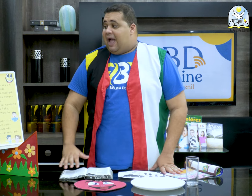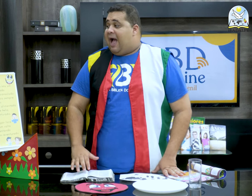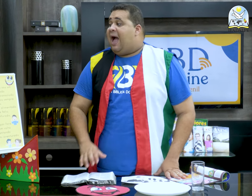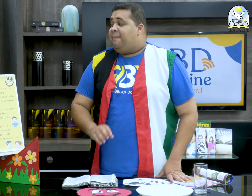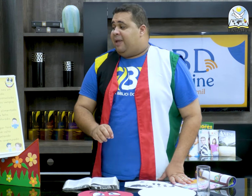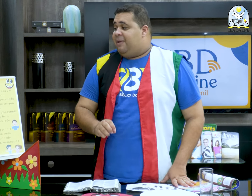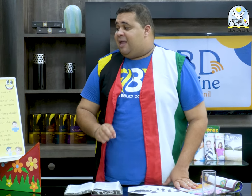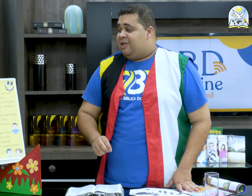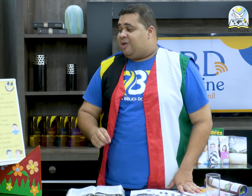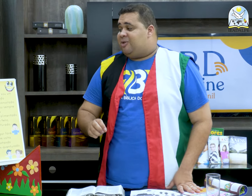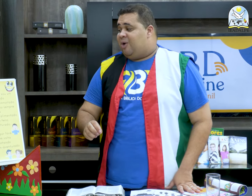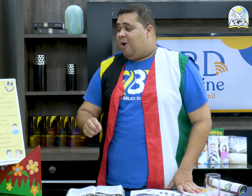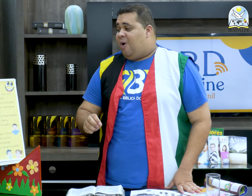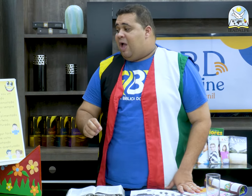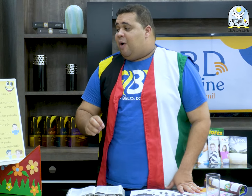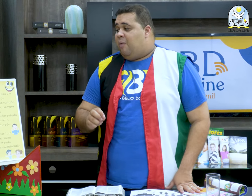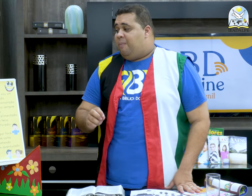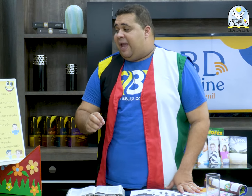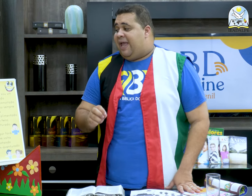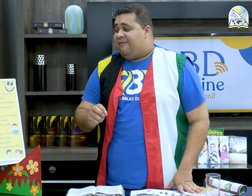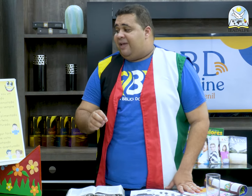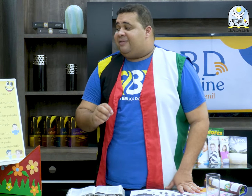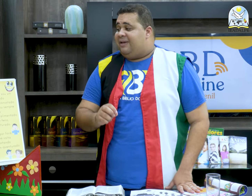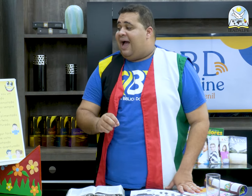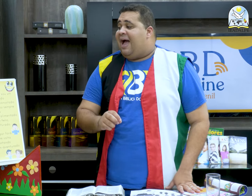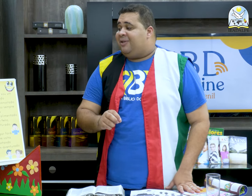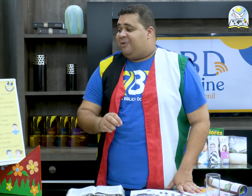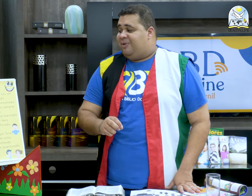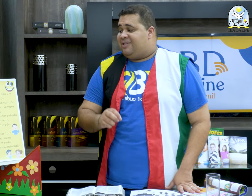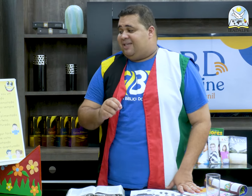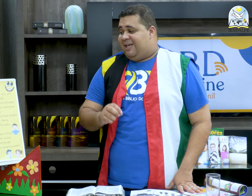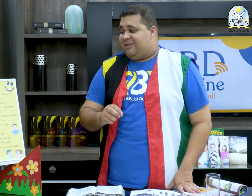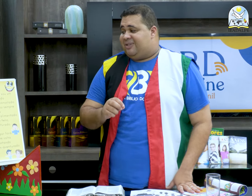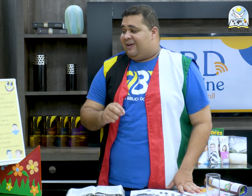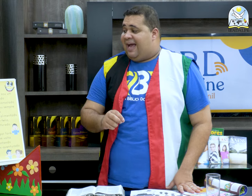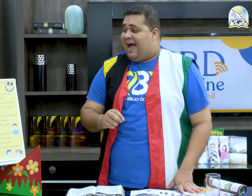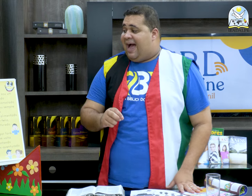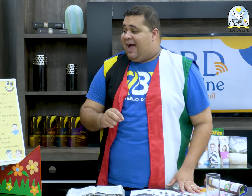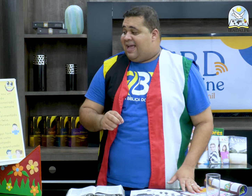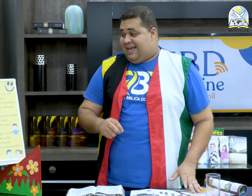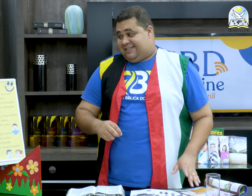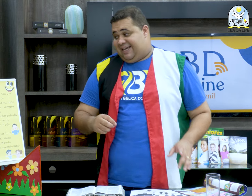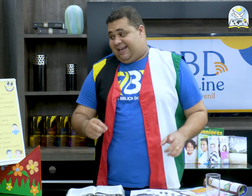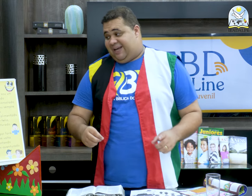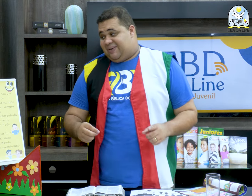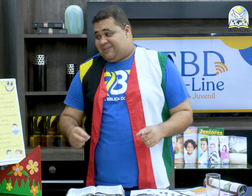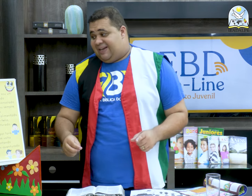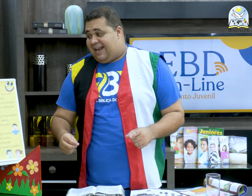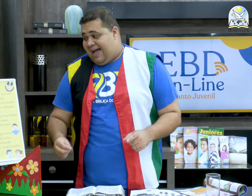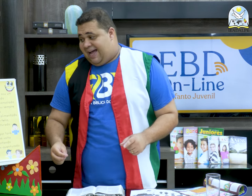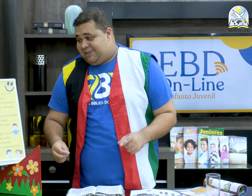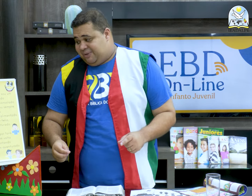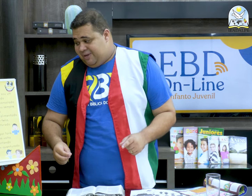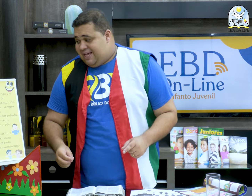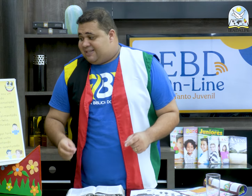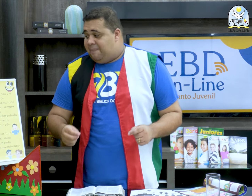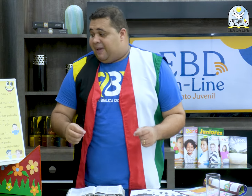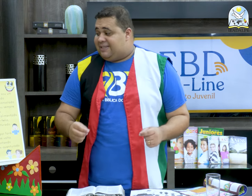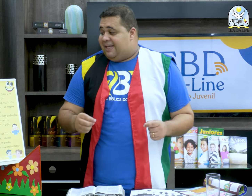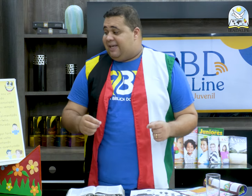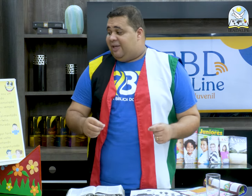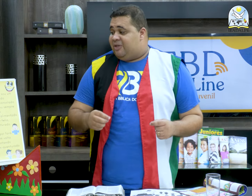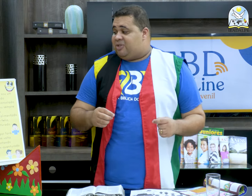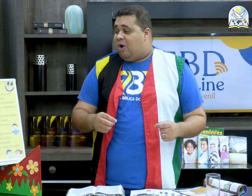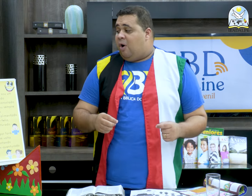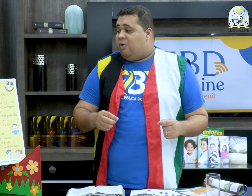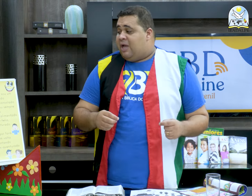assim ó a Bíblia diz que eu sou um bem-aventurado Se Eu Chorar serei consolado Se